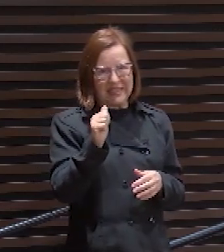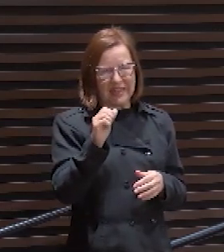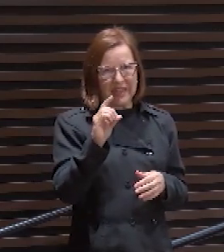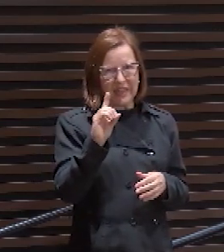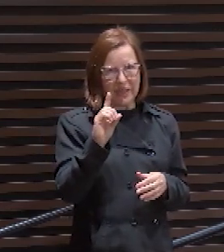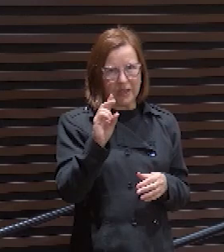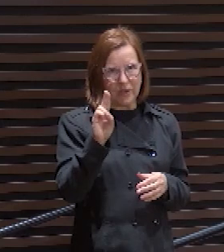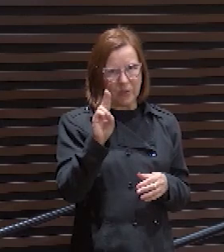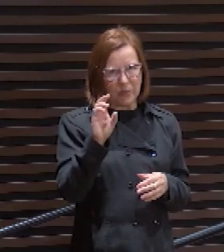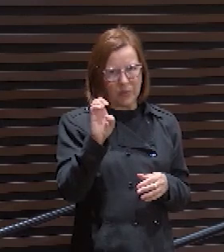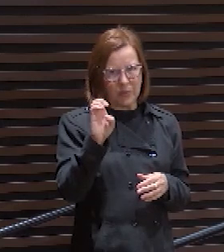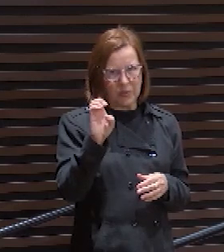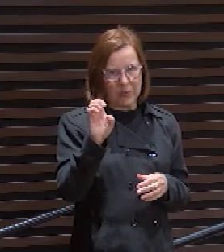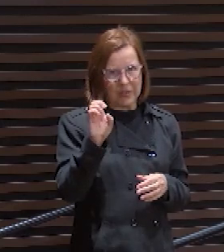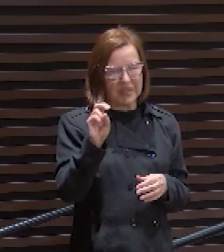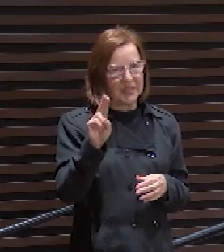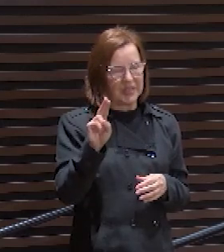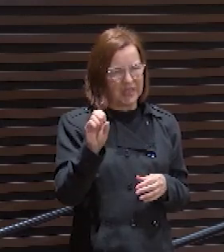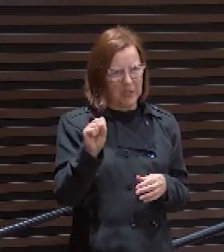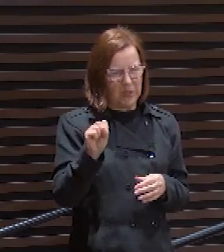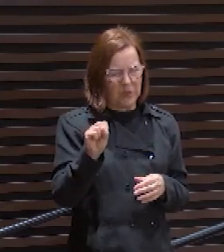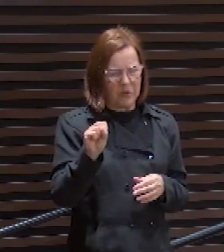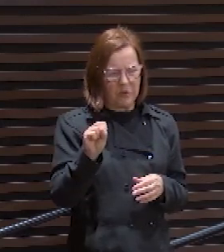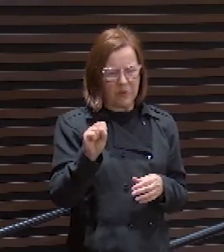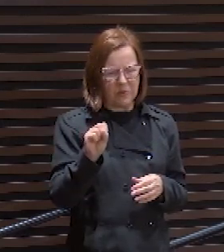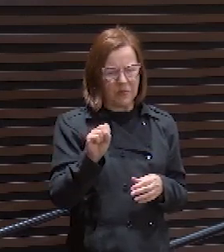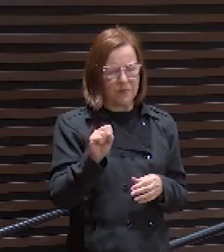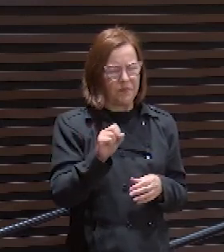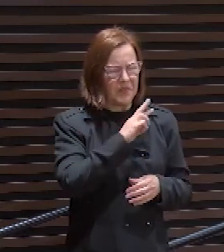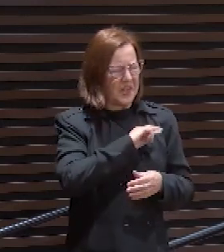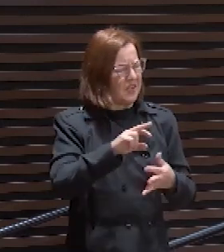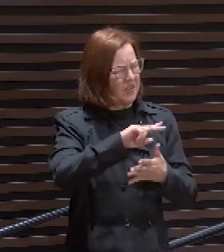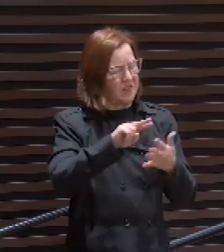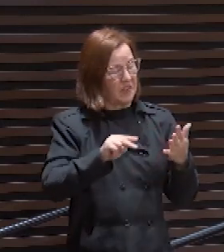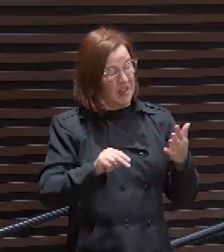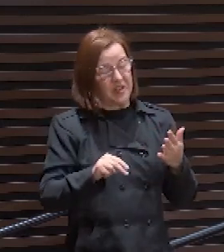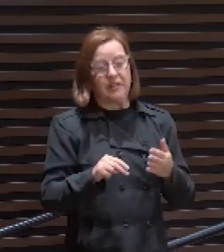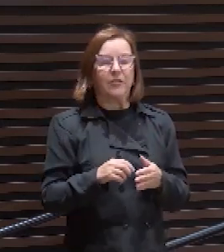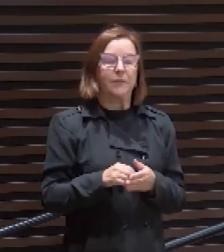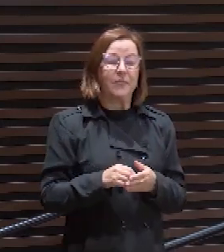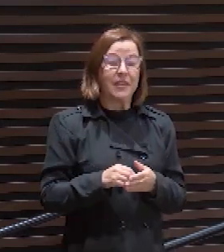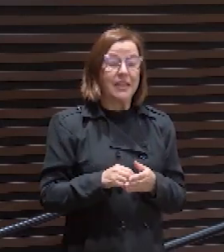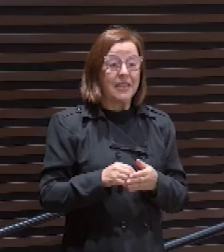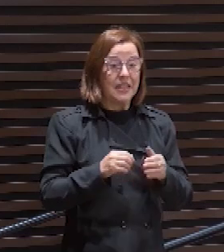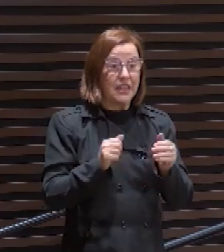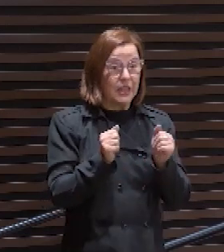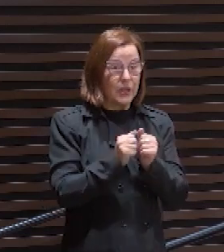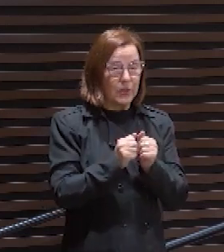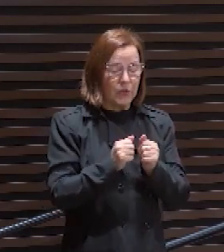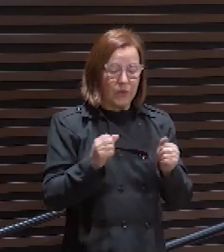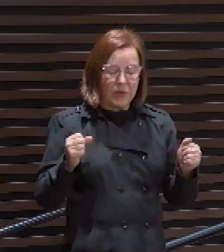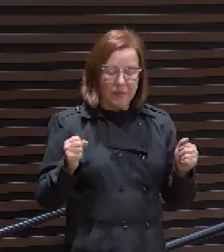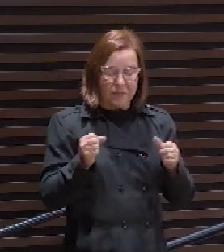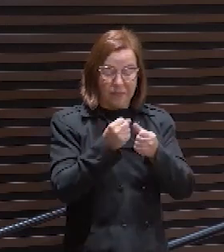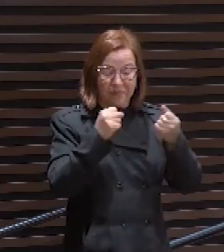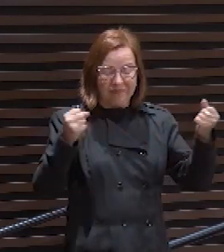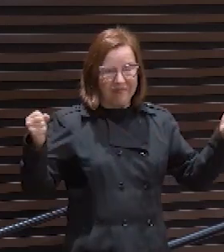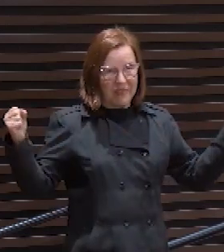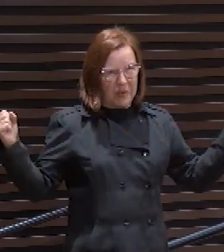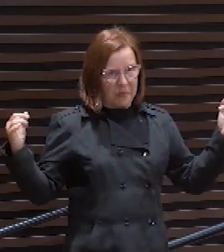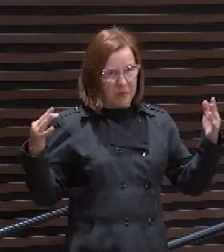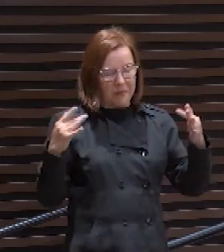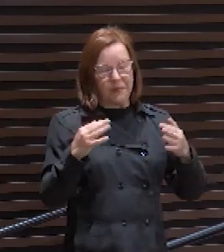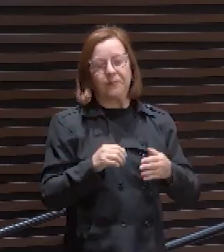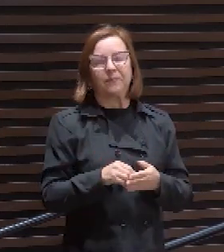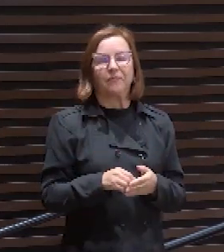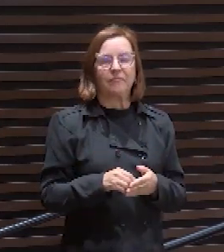os herodianos e com a grande multidão. Esse último grupo é o assunto deste texto. Os versículos em si